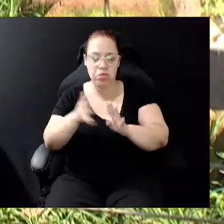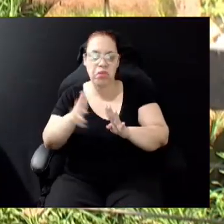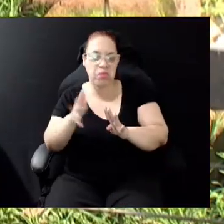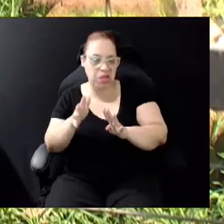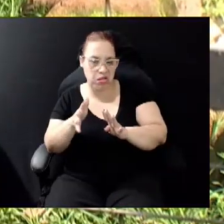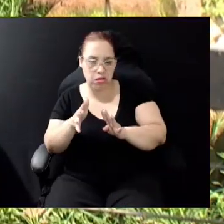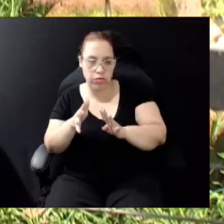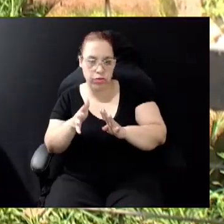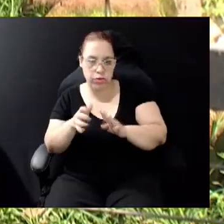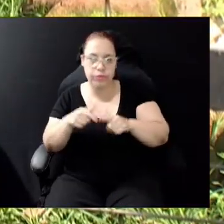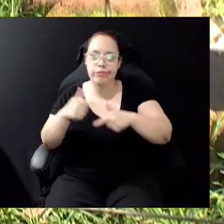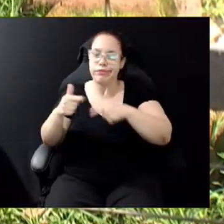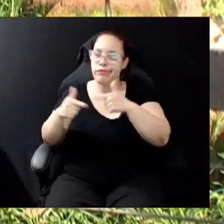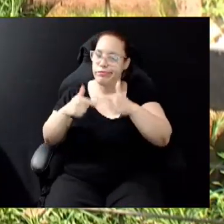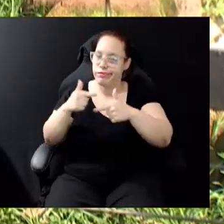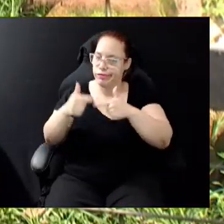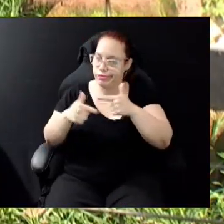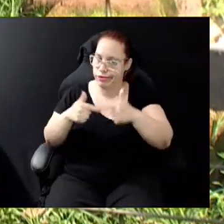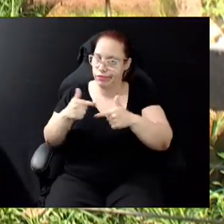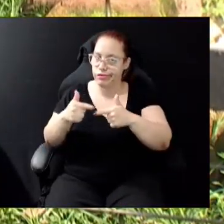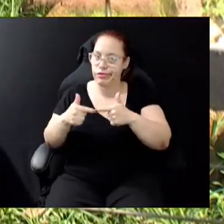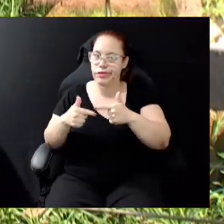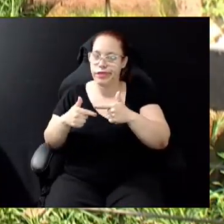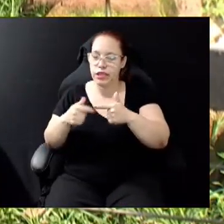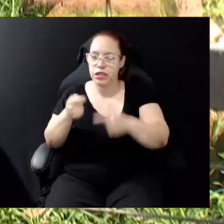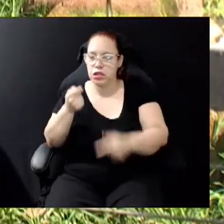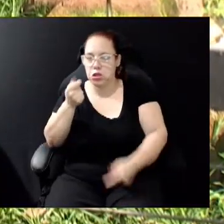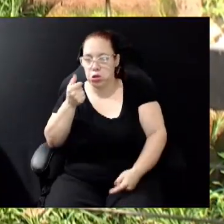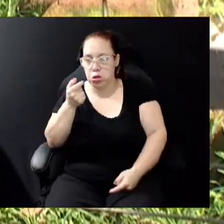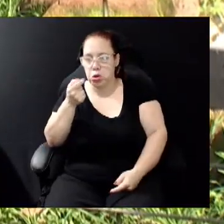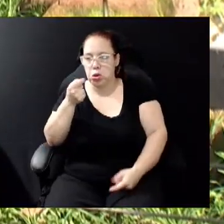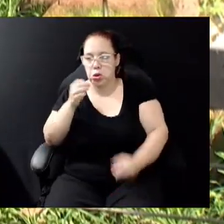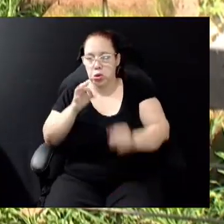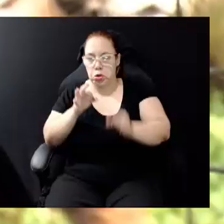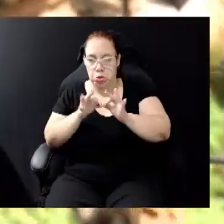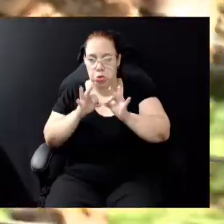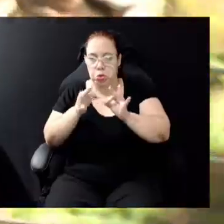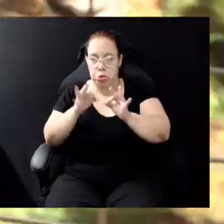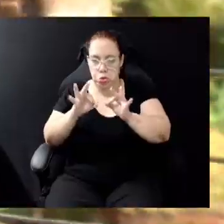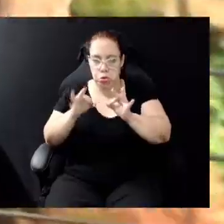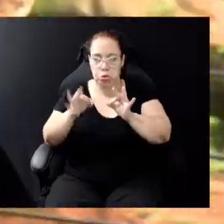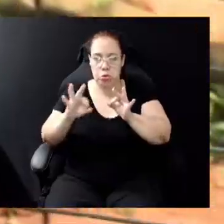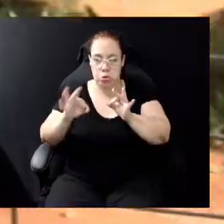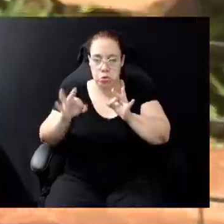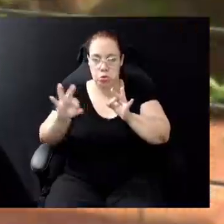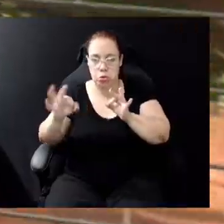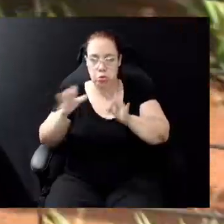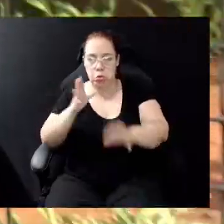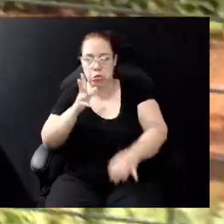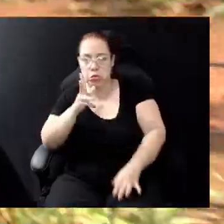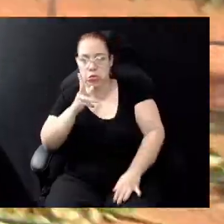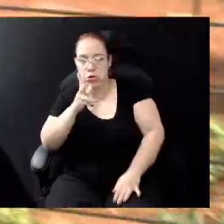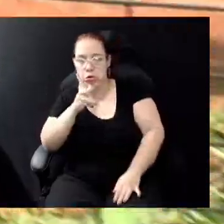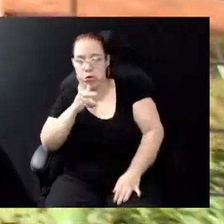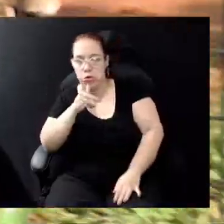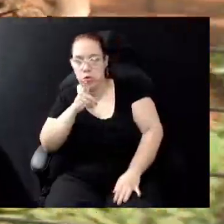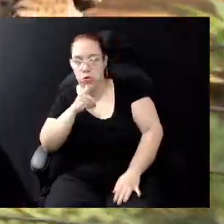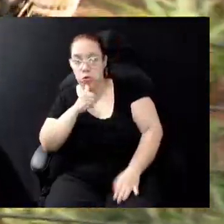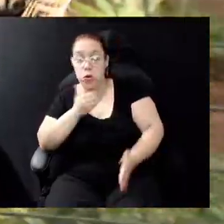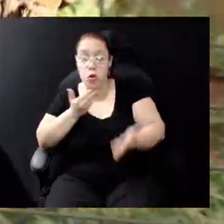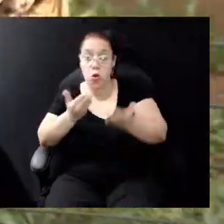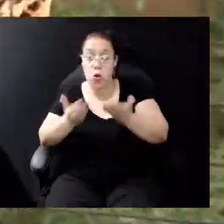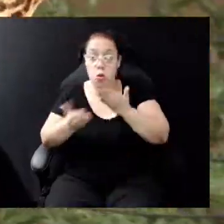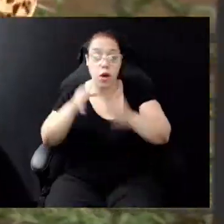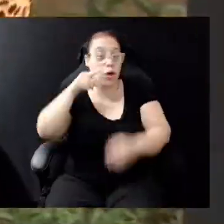trabalho realmente meio um pouquinho longo, né? A gente compara muitas vezes eles com os gatos, né? Então,